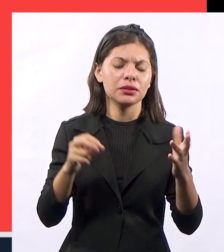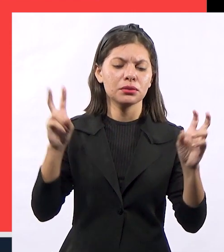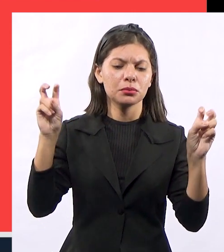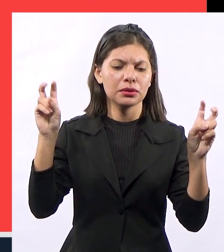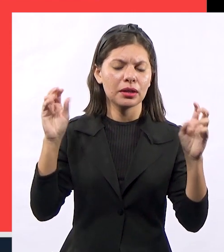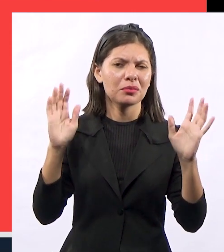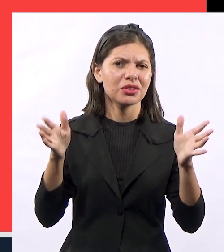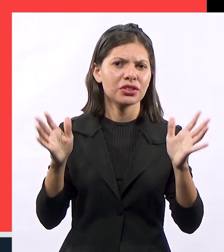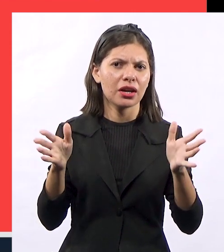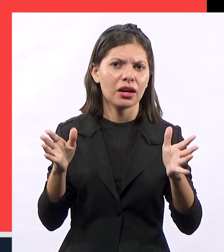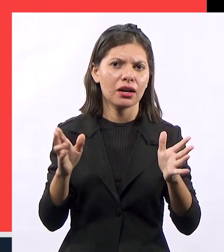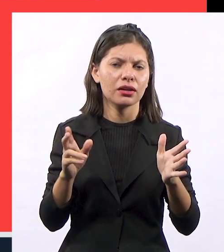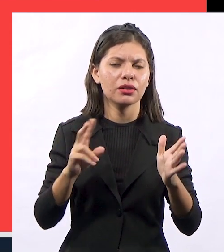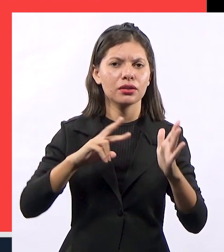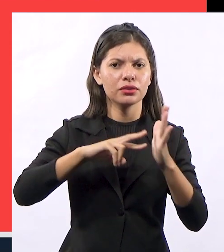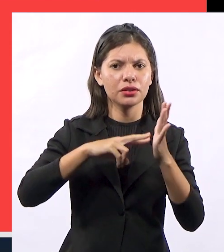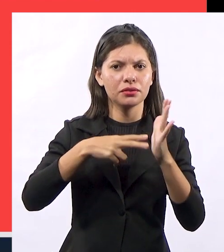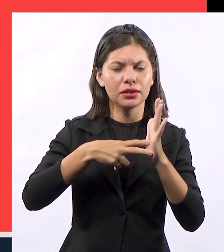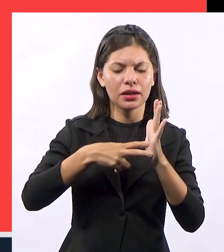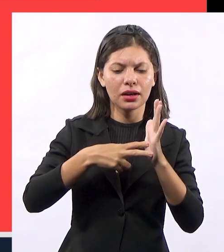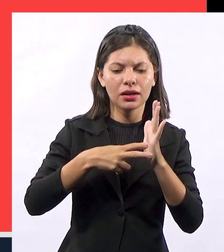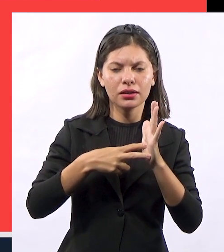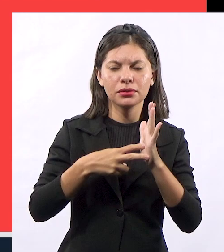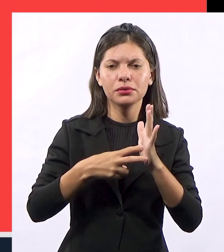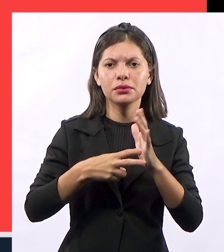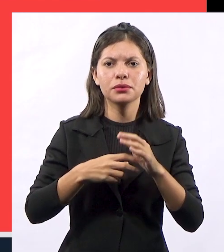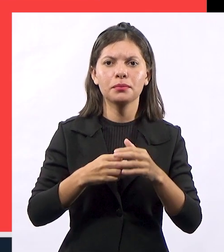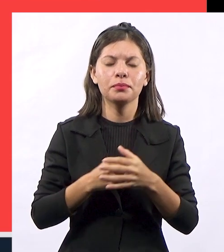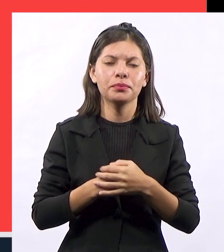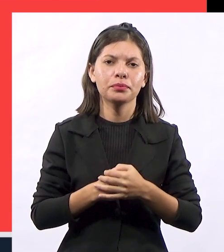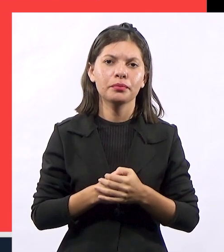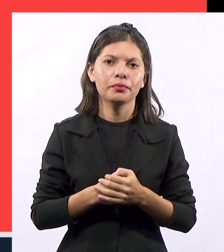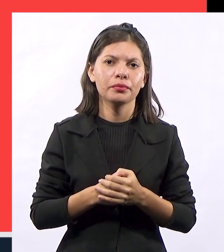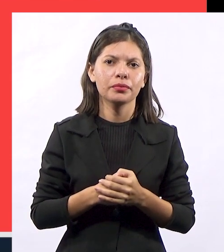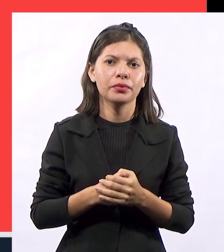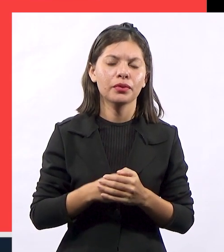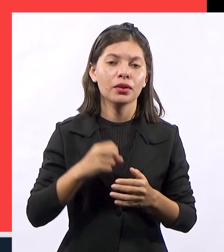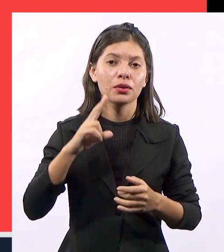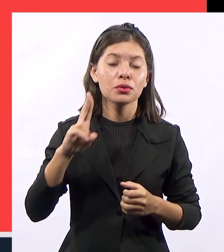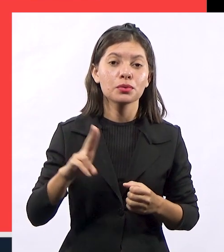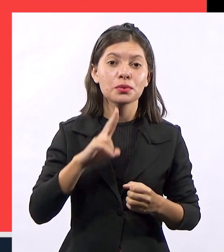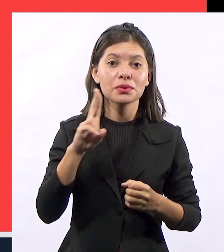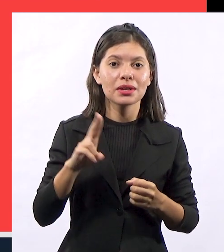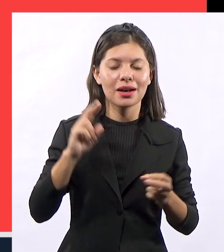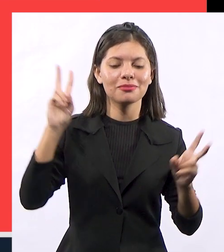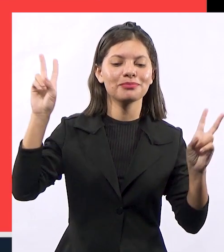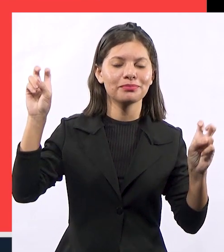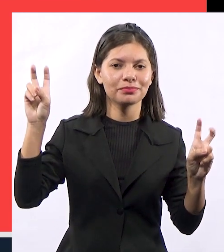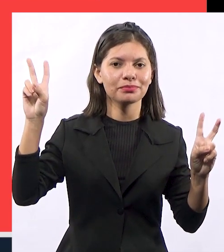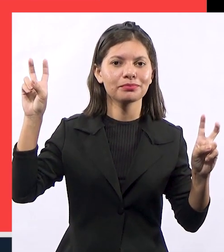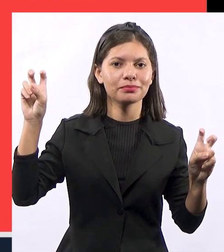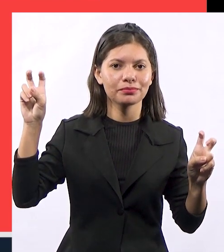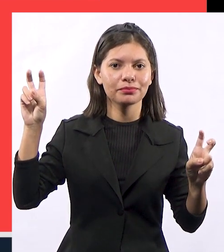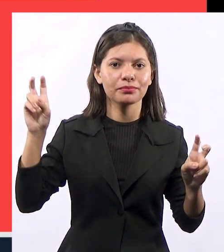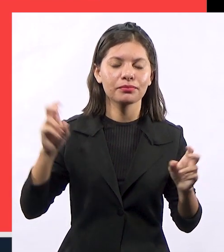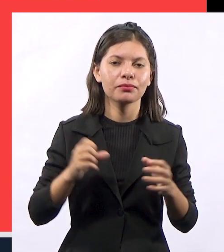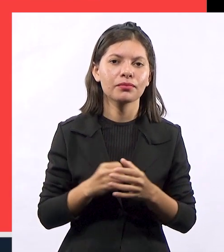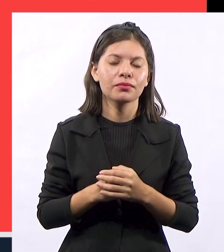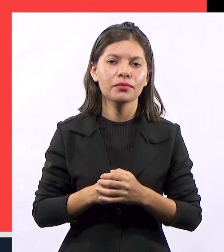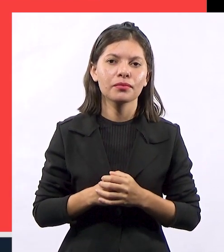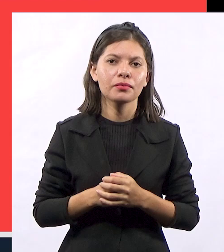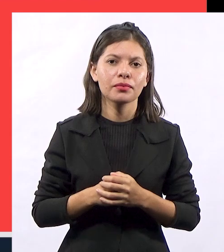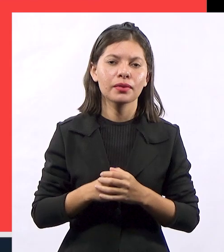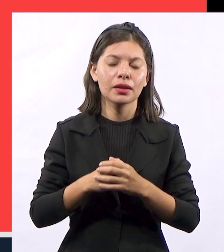trazendo os conceitos e os termos mais essenciais, fazendo uso das citações para justificar